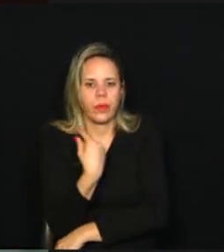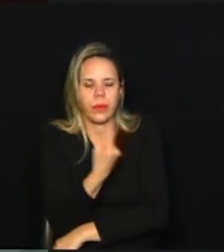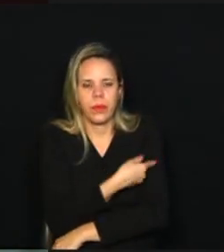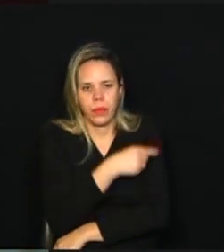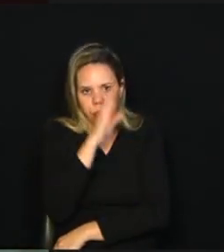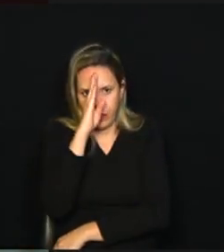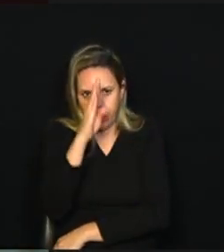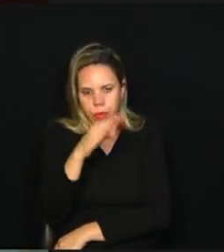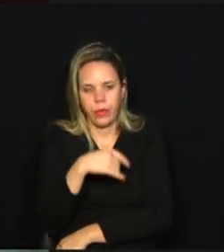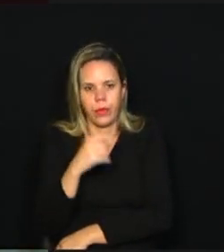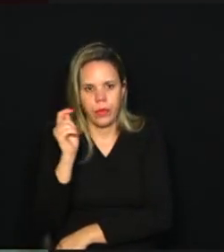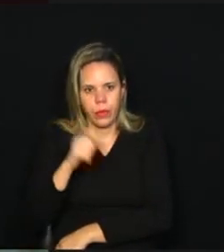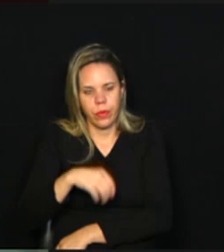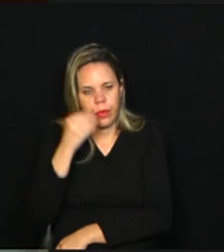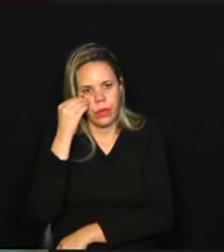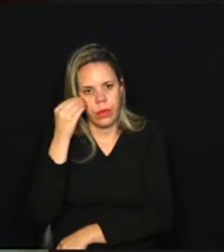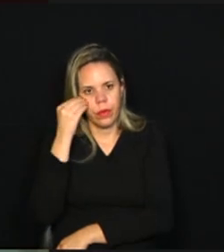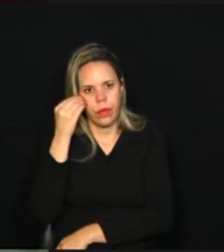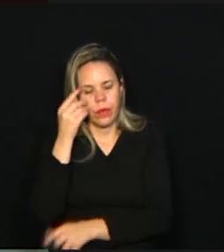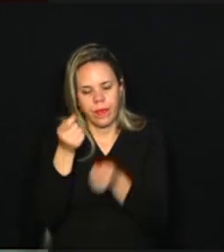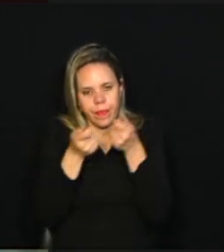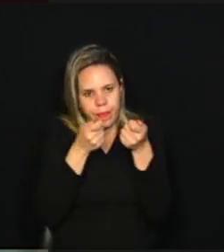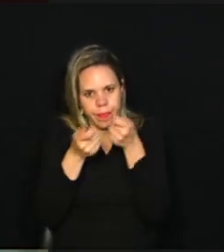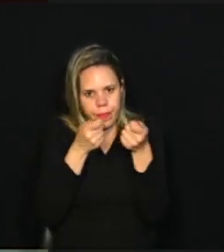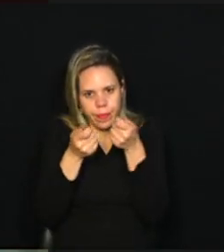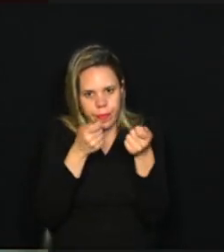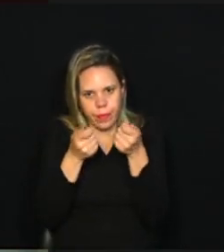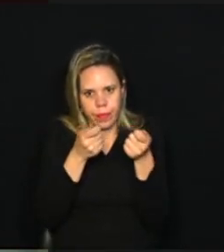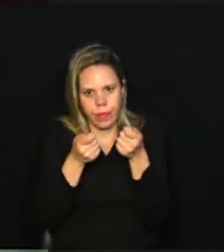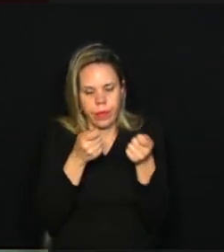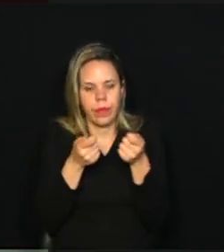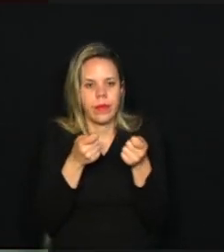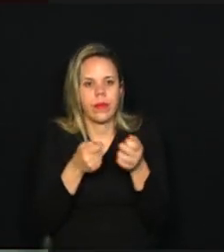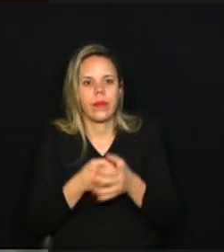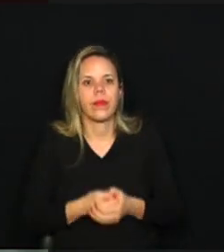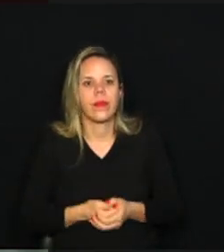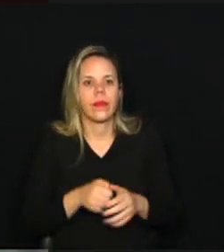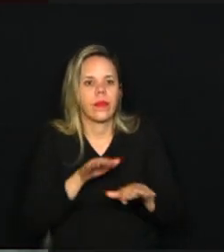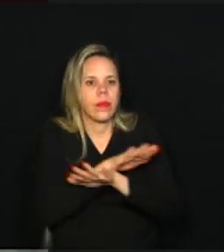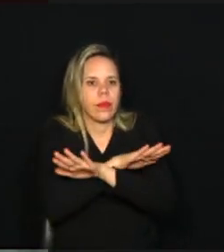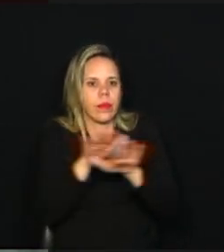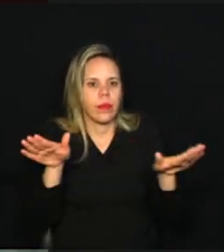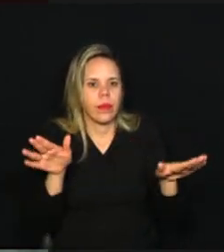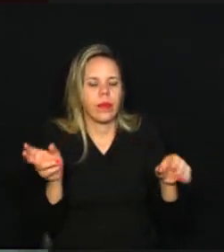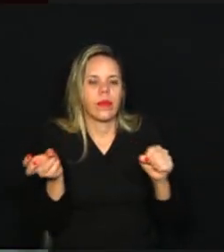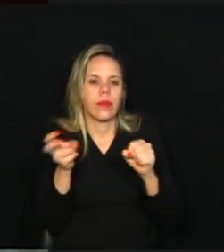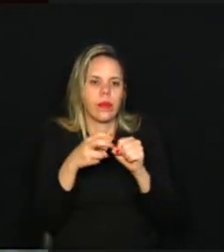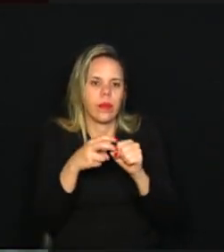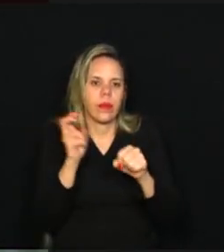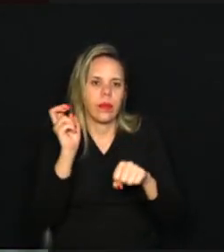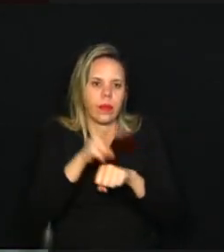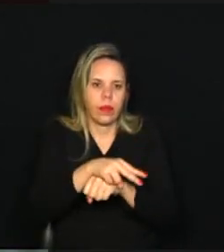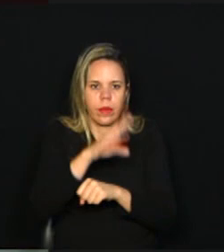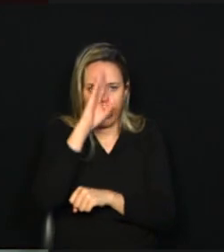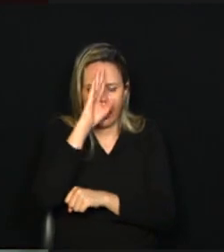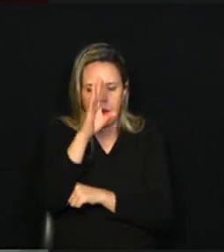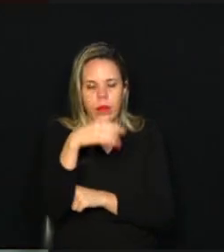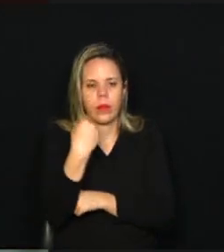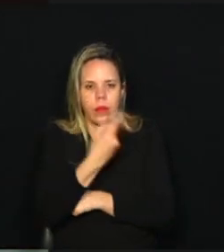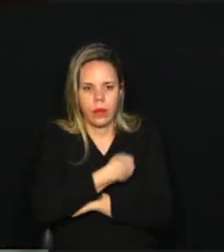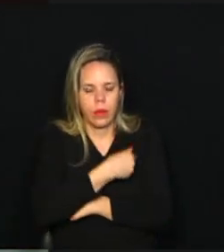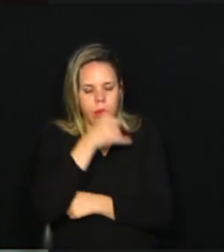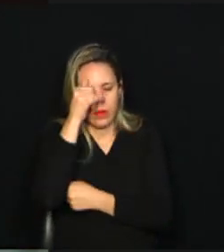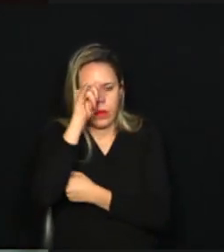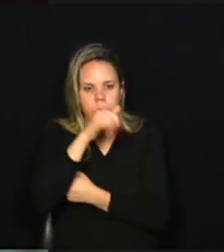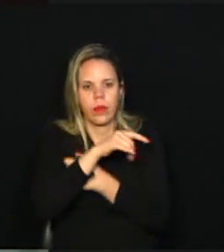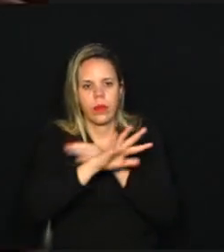principal arma nossa vai ser a testagem para poder controlar e acabar com o vírus. Ele vai ser uma das principais armas